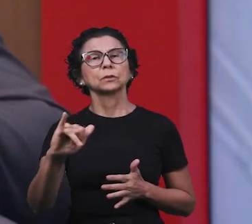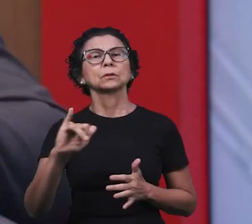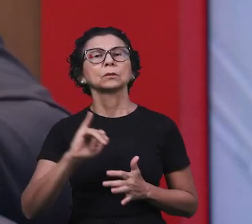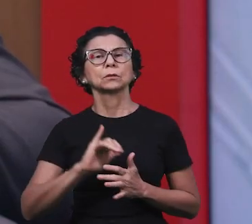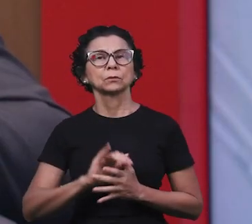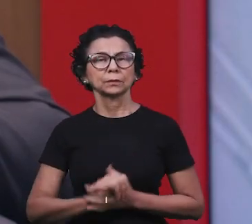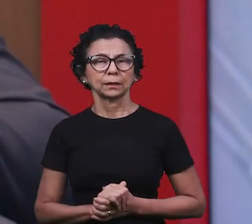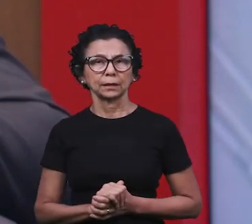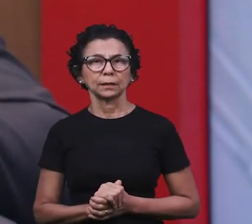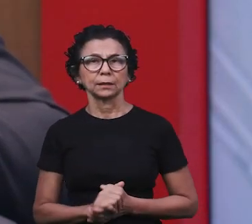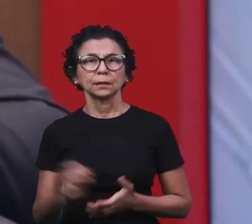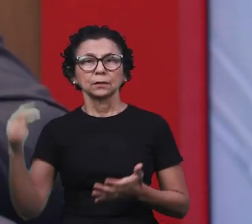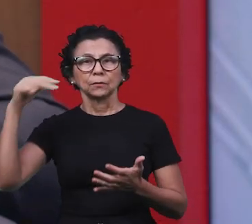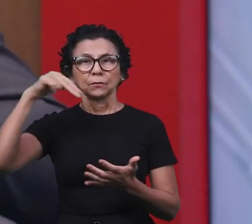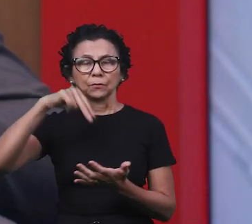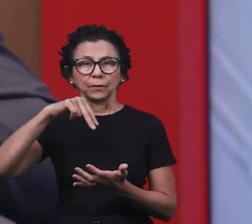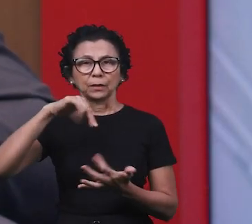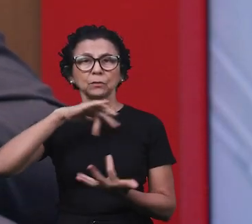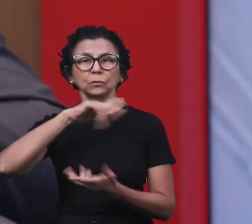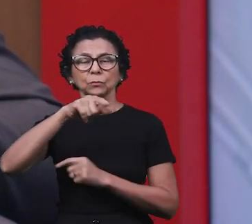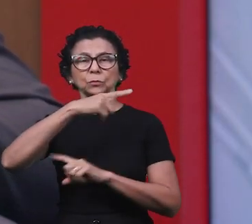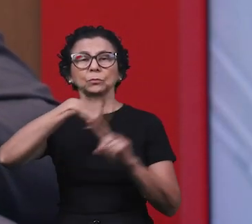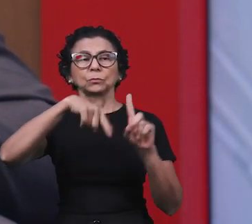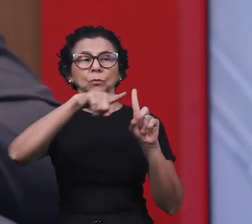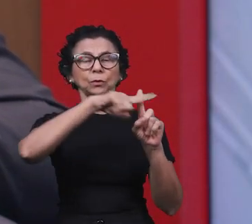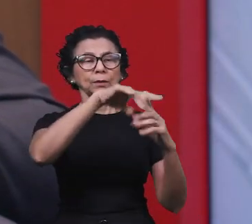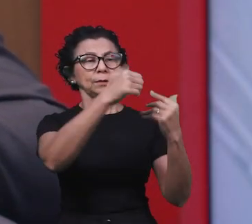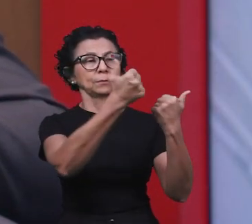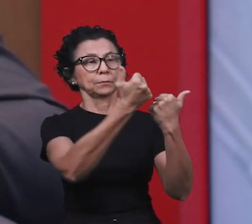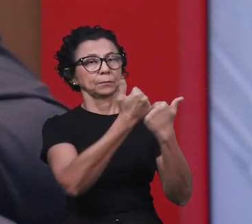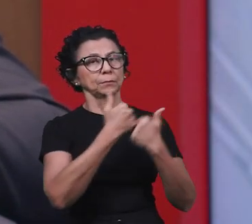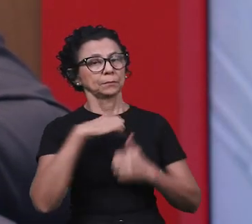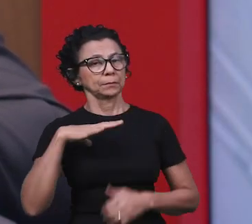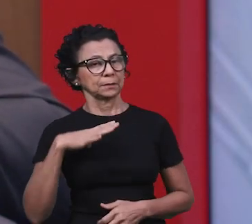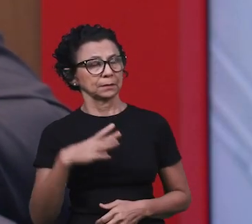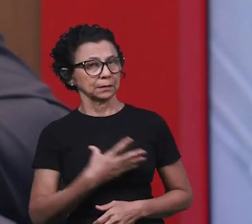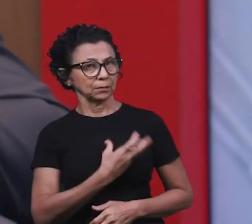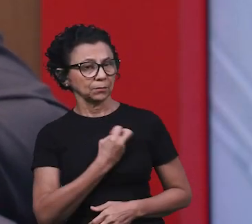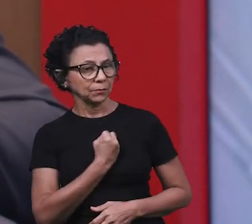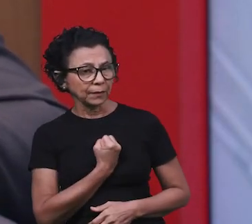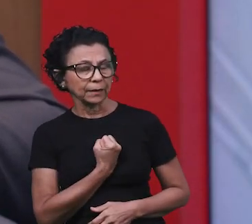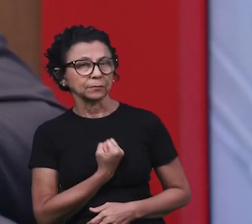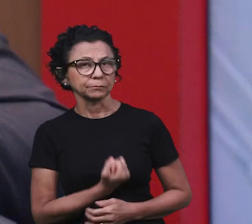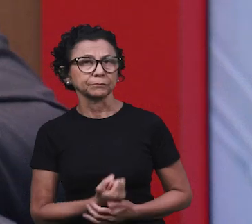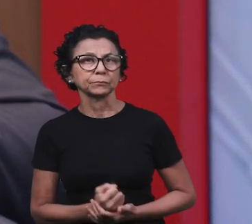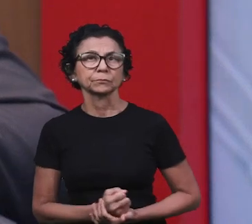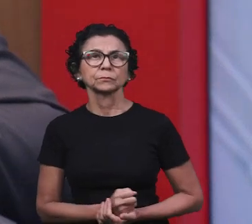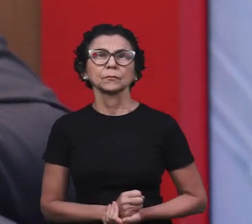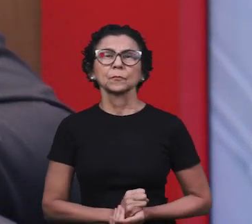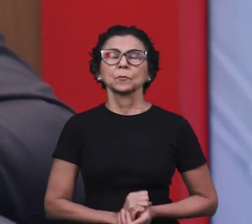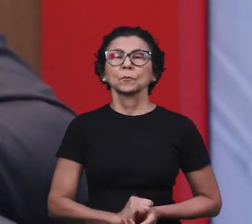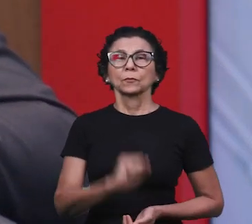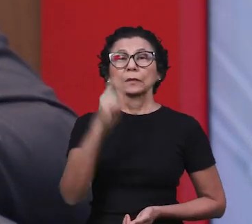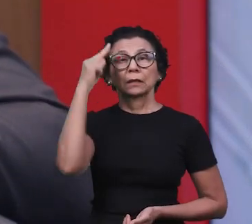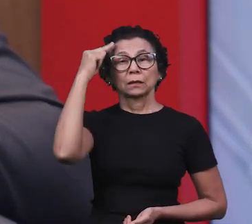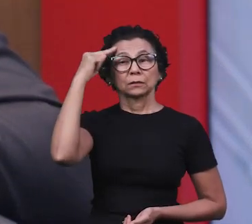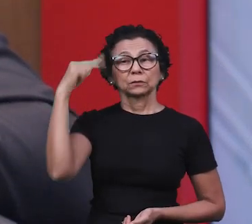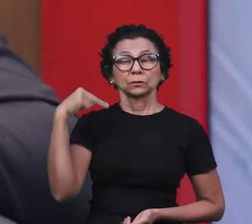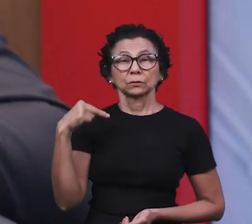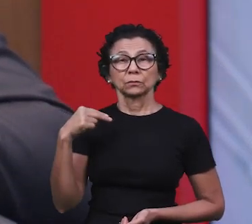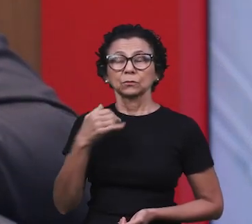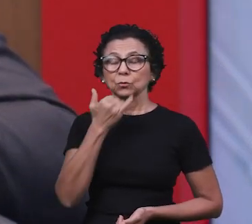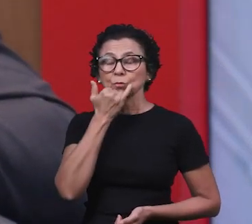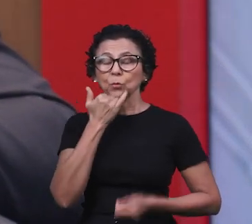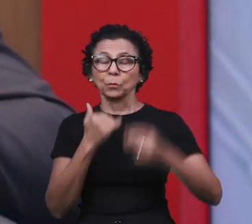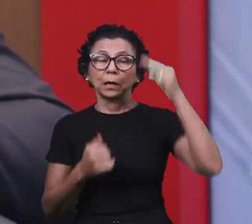e sem preço. O preço da salvação já foi pago no Calvário por Jesus. José já havia